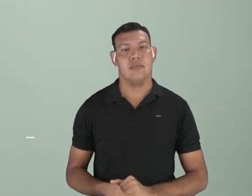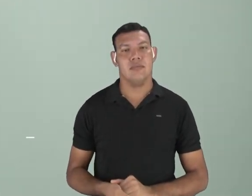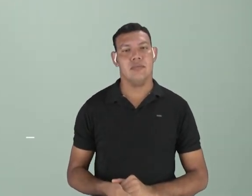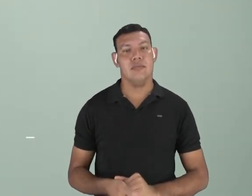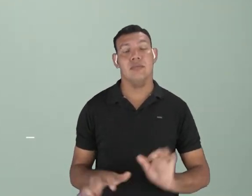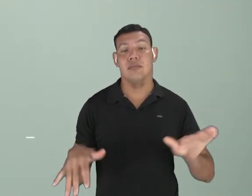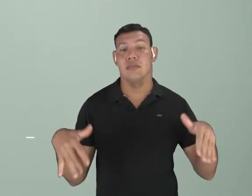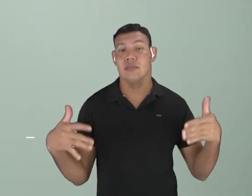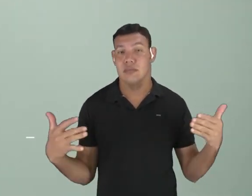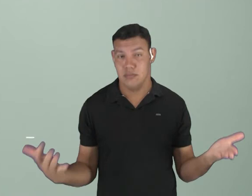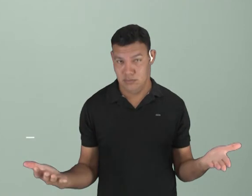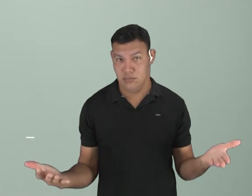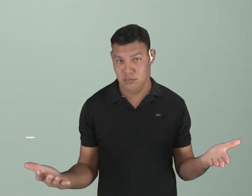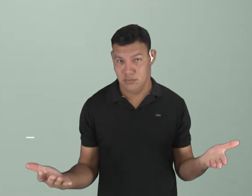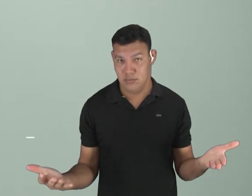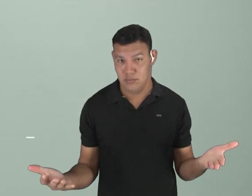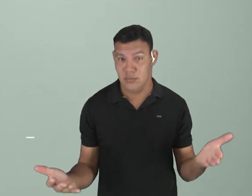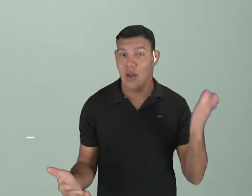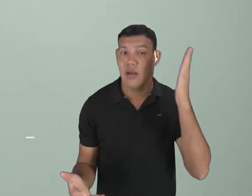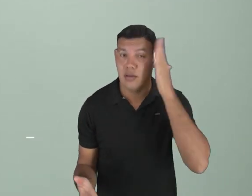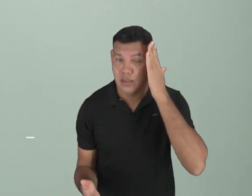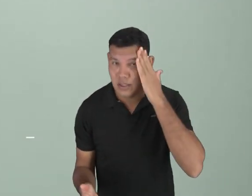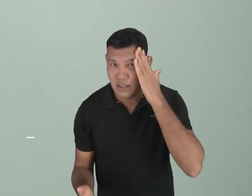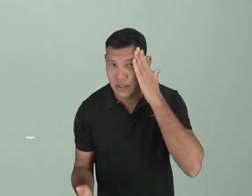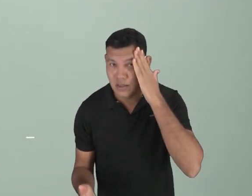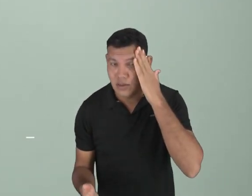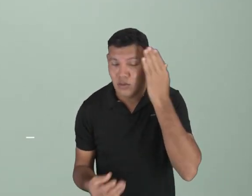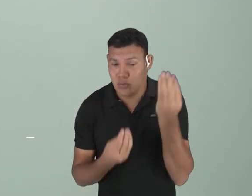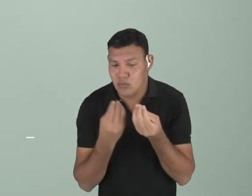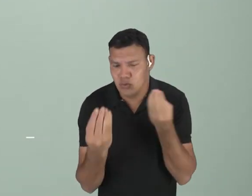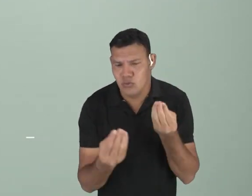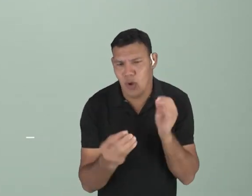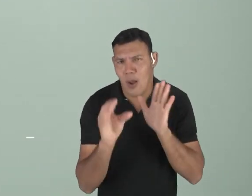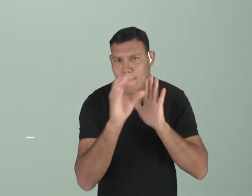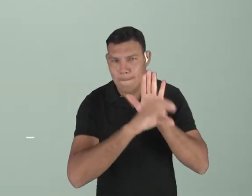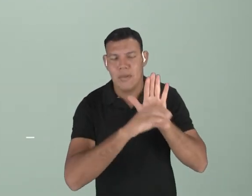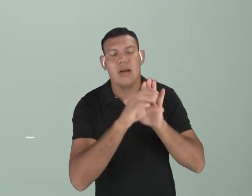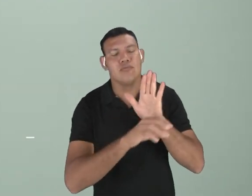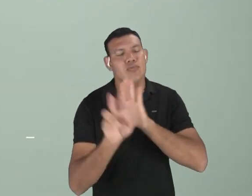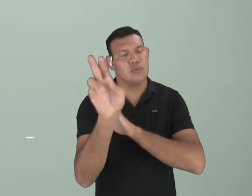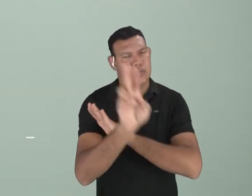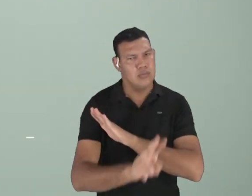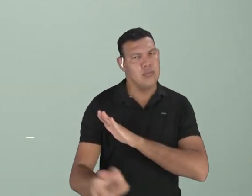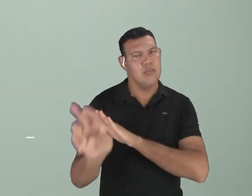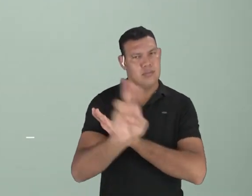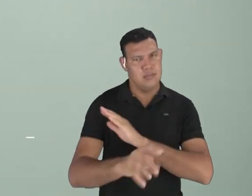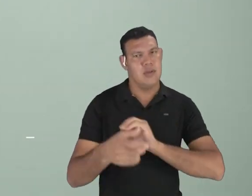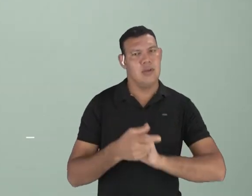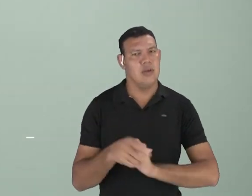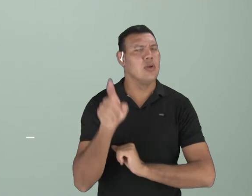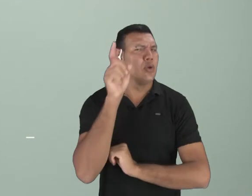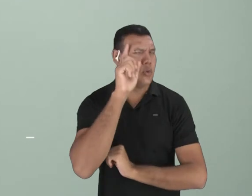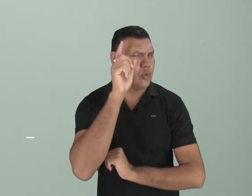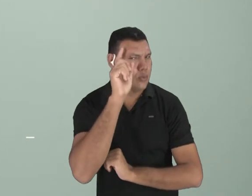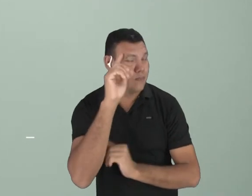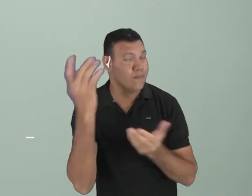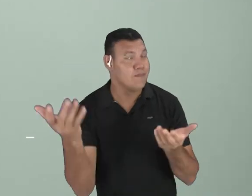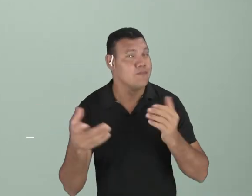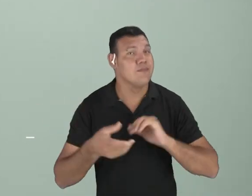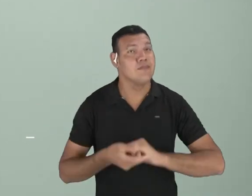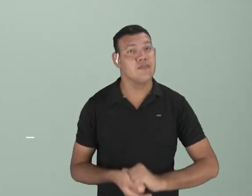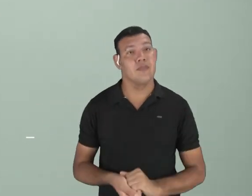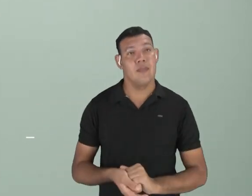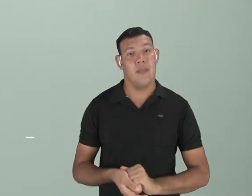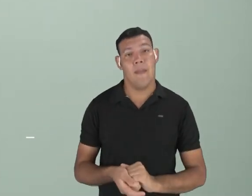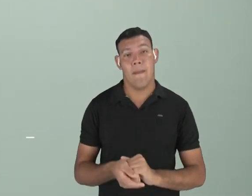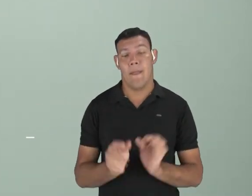vai causar algum impacto no meio ambiente, tá? Então, entendam como funciona esse conceito que é bastante usado aí no